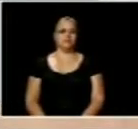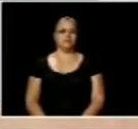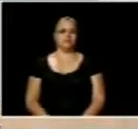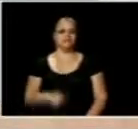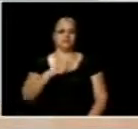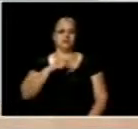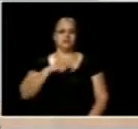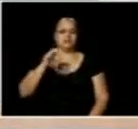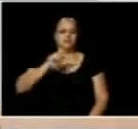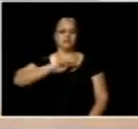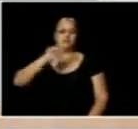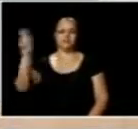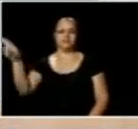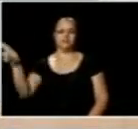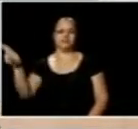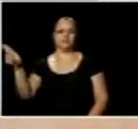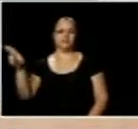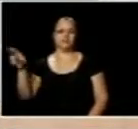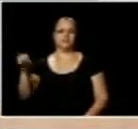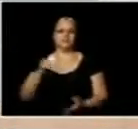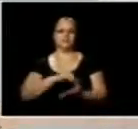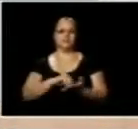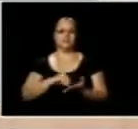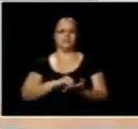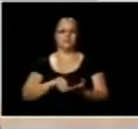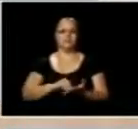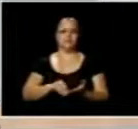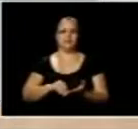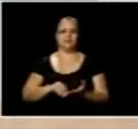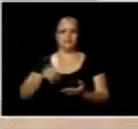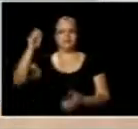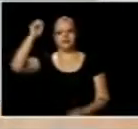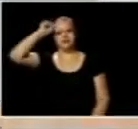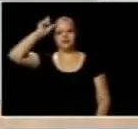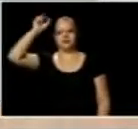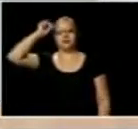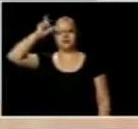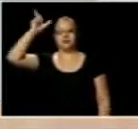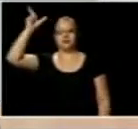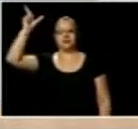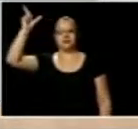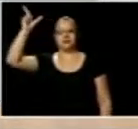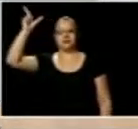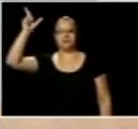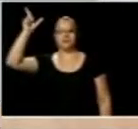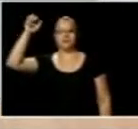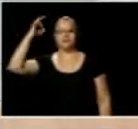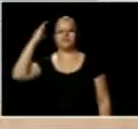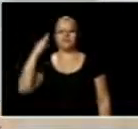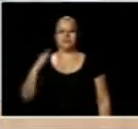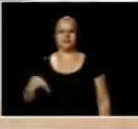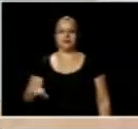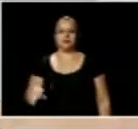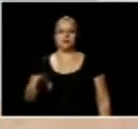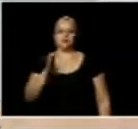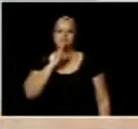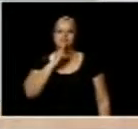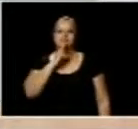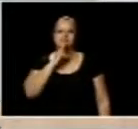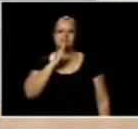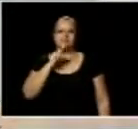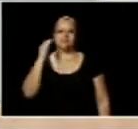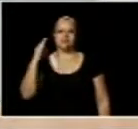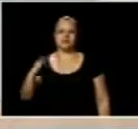um secretário aí na questão do turismo e cultura no município de Taubaté, que possa de fato conhecer isso. E aí, presidente, quando